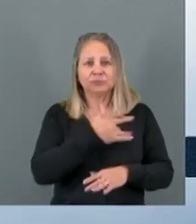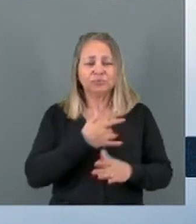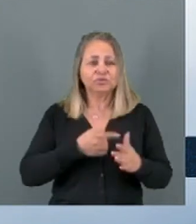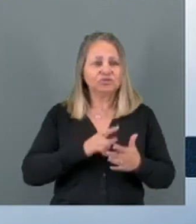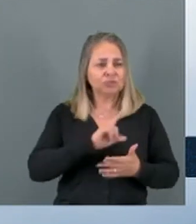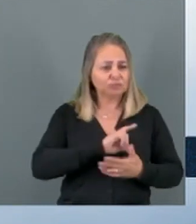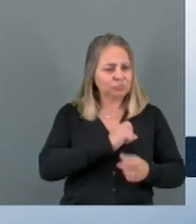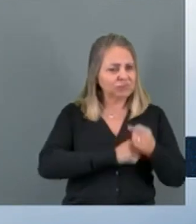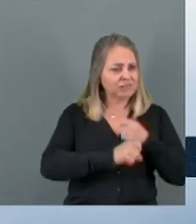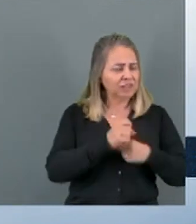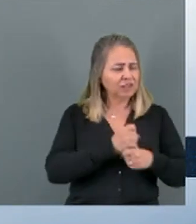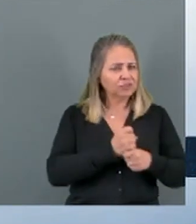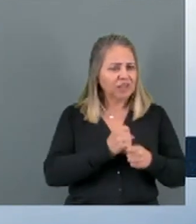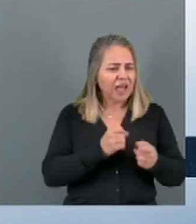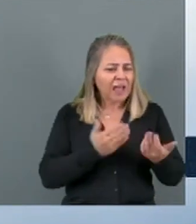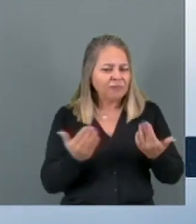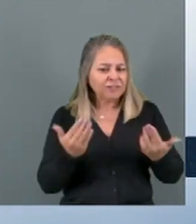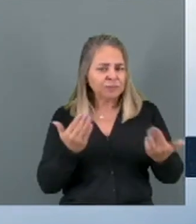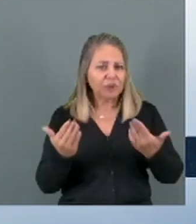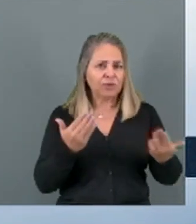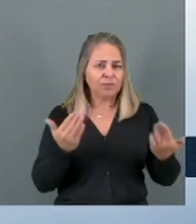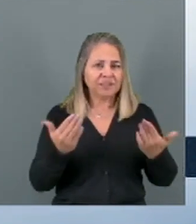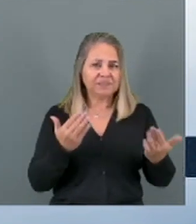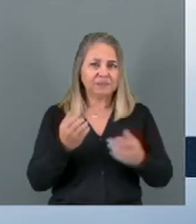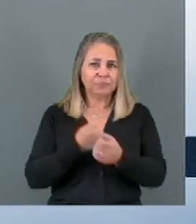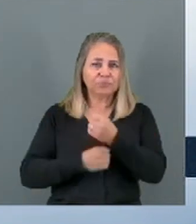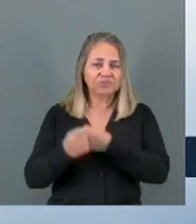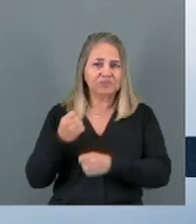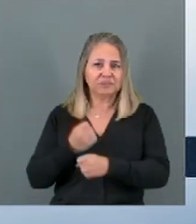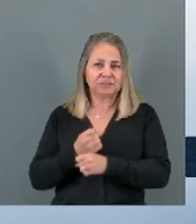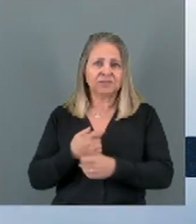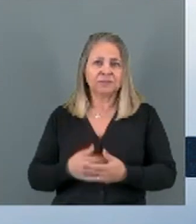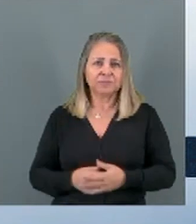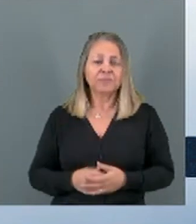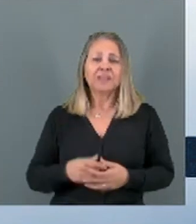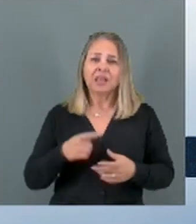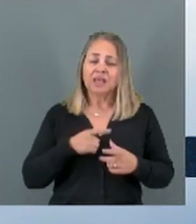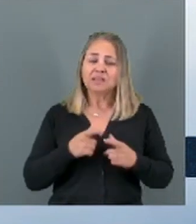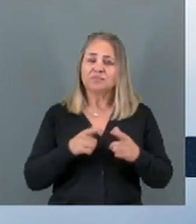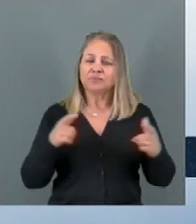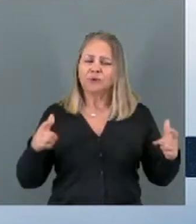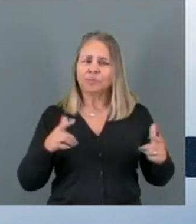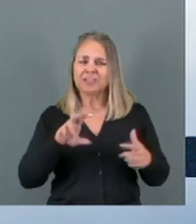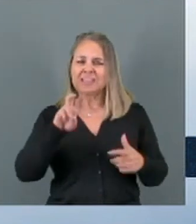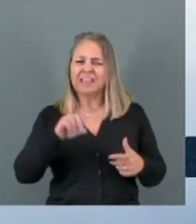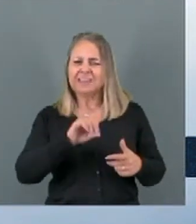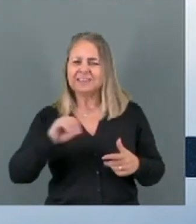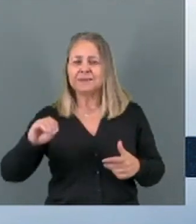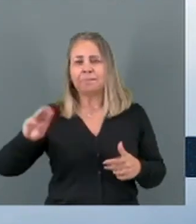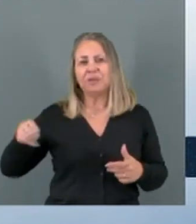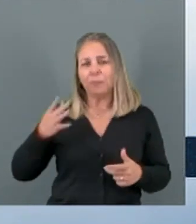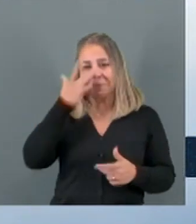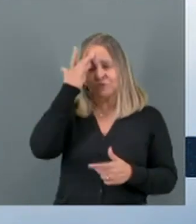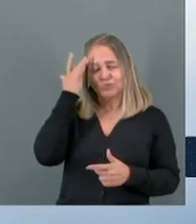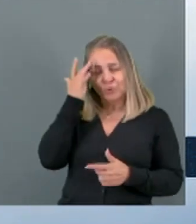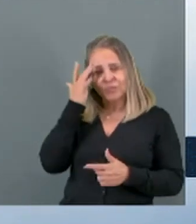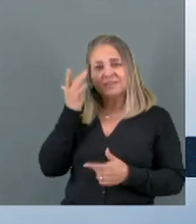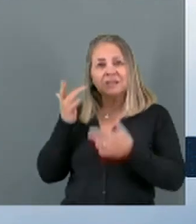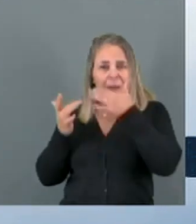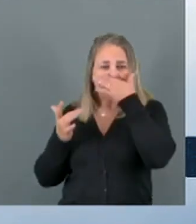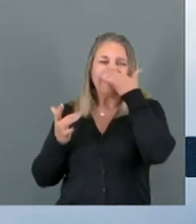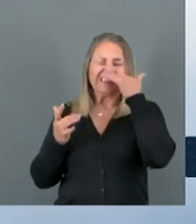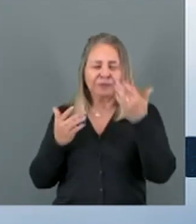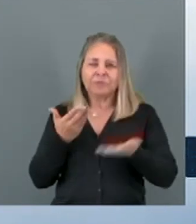deveria estar naquele ano e o que de fato aconteceu. Isso, em termos absolutos, foram quase 500 mil pessoas que ficaram sem atendimento de saúde